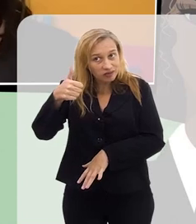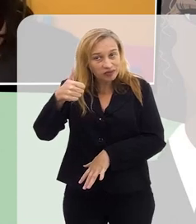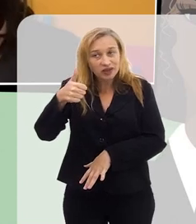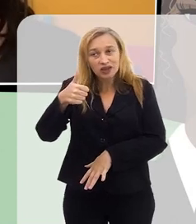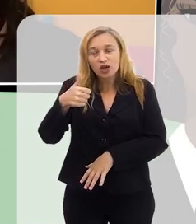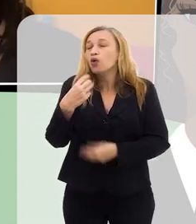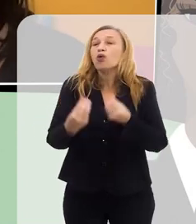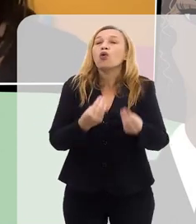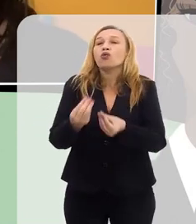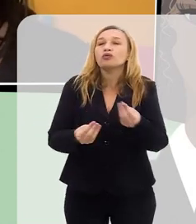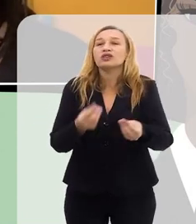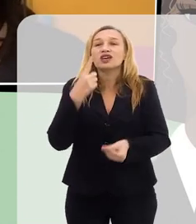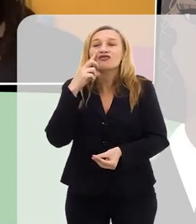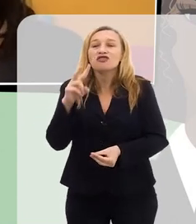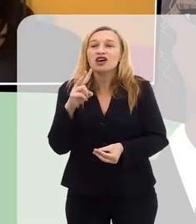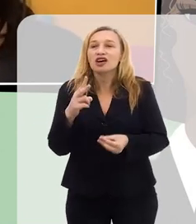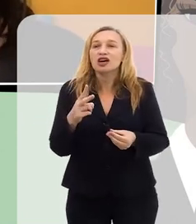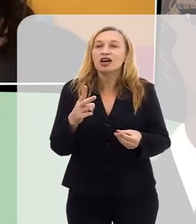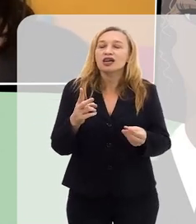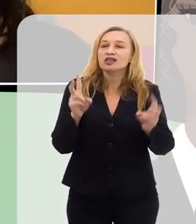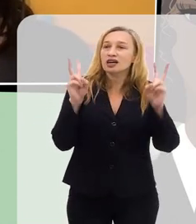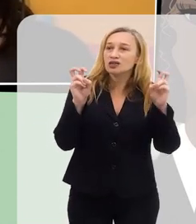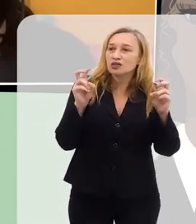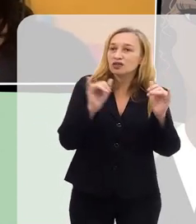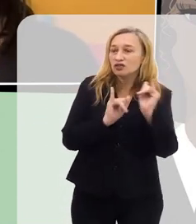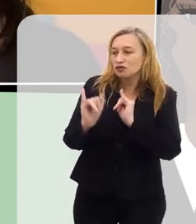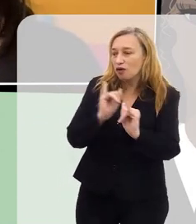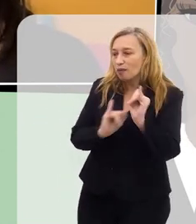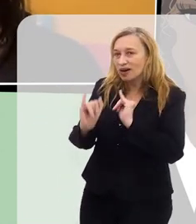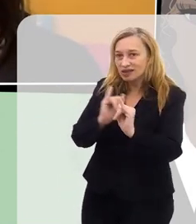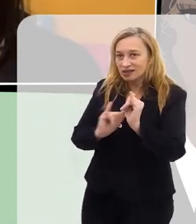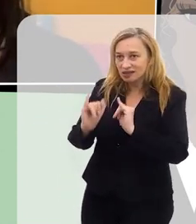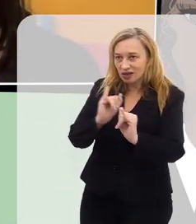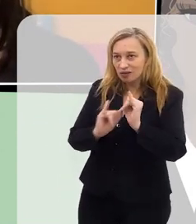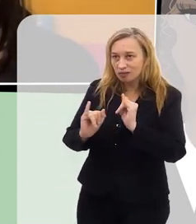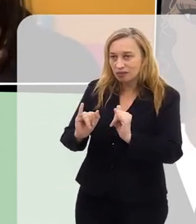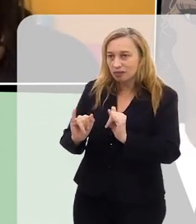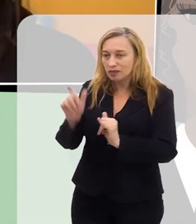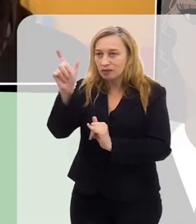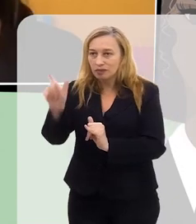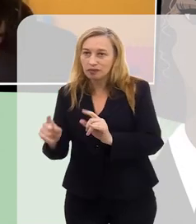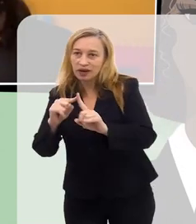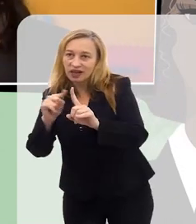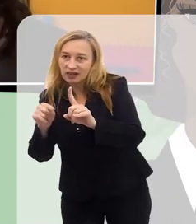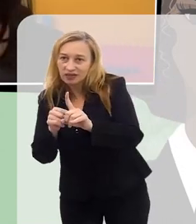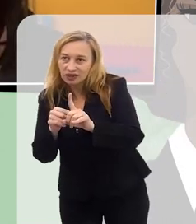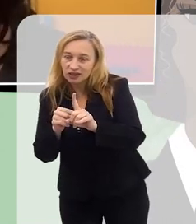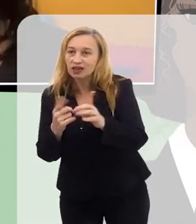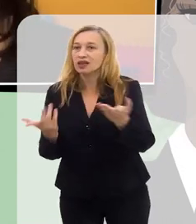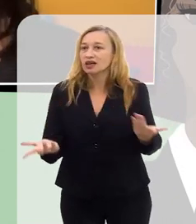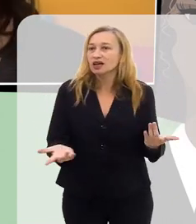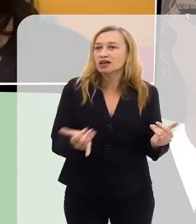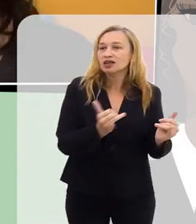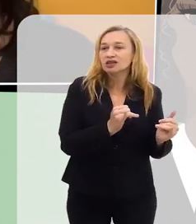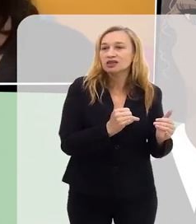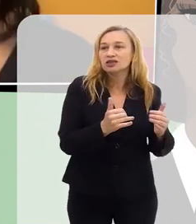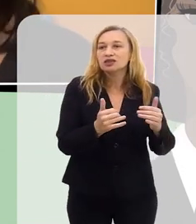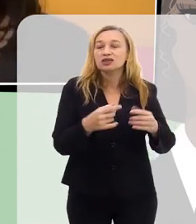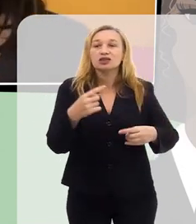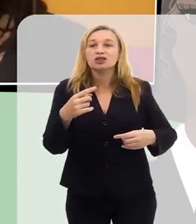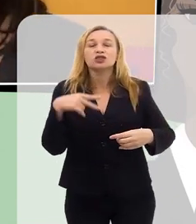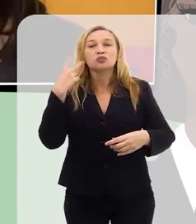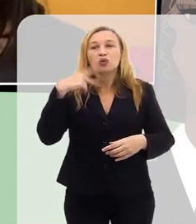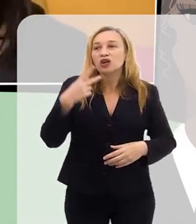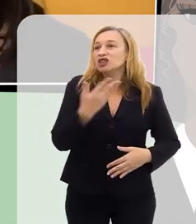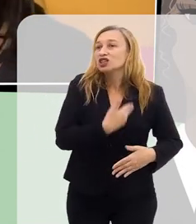solução. Então, como que você vê essa questão de passar a informação seja para gestante, seja